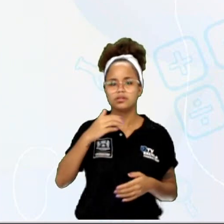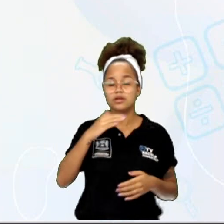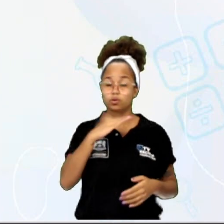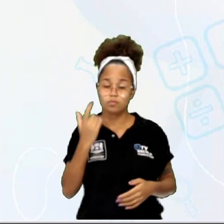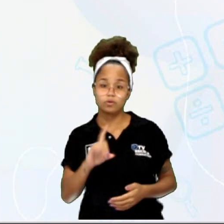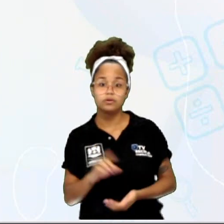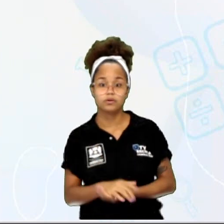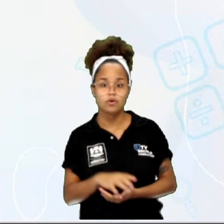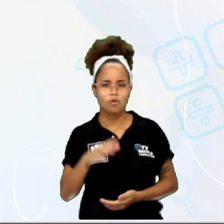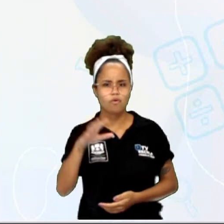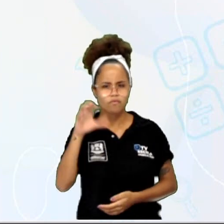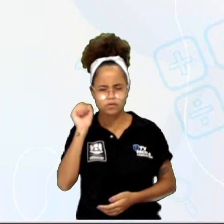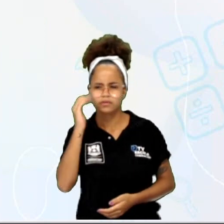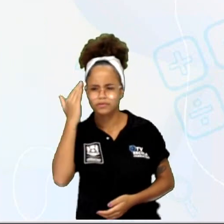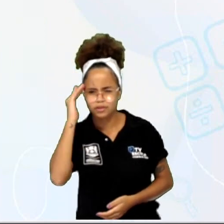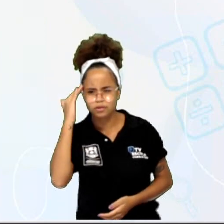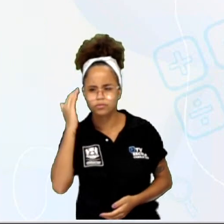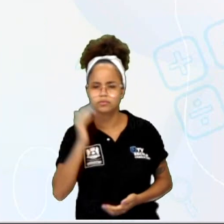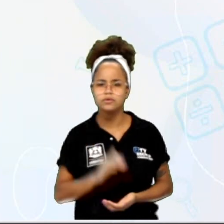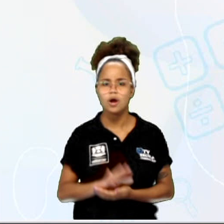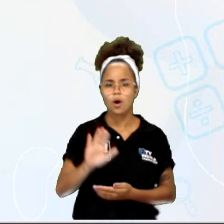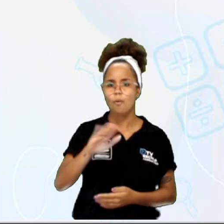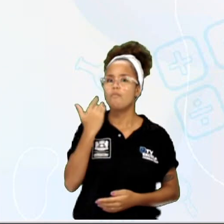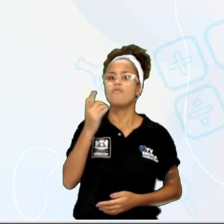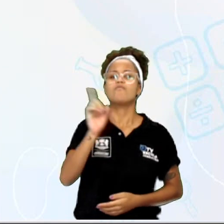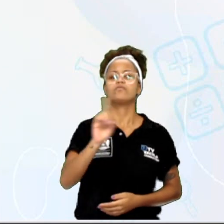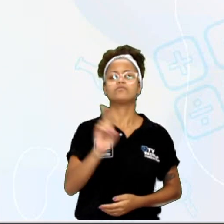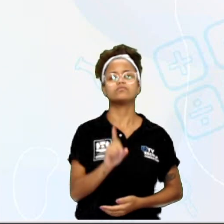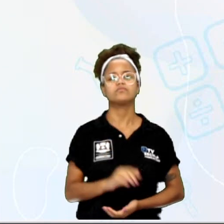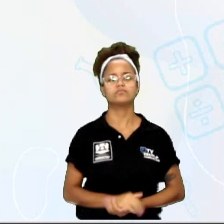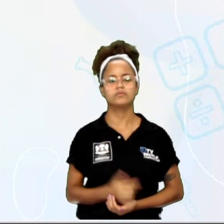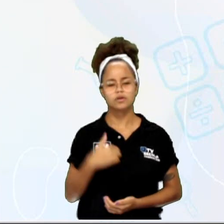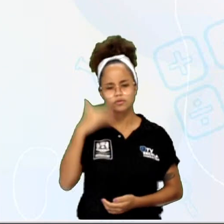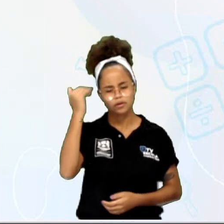repito, ouviram? Imortal. Sei que não dá para